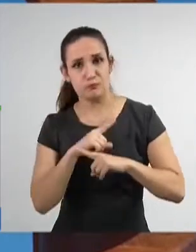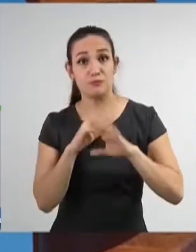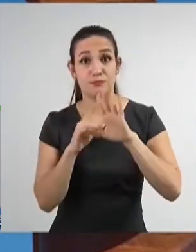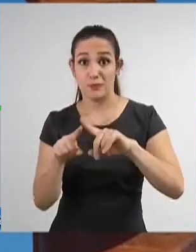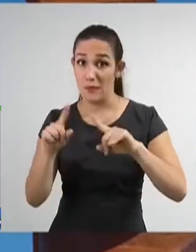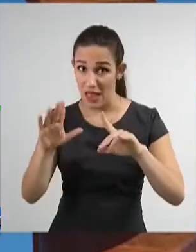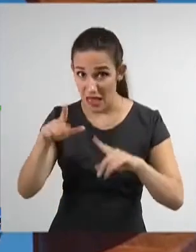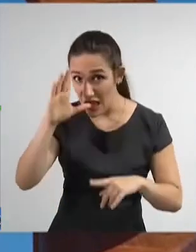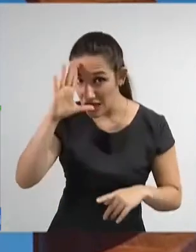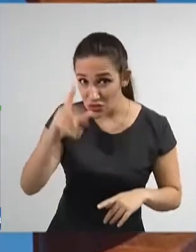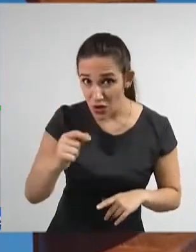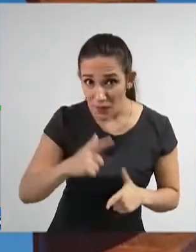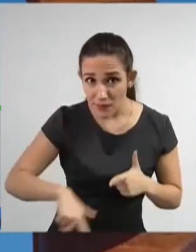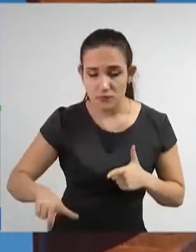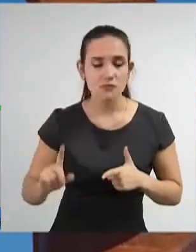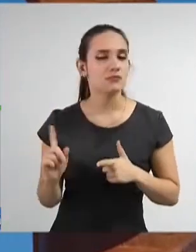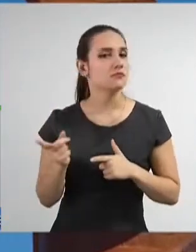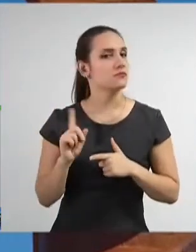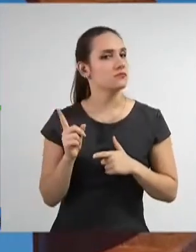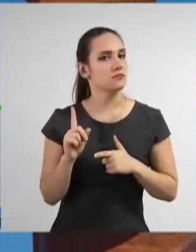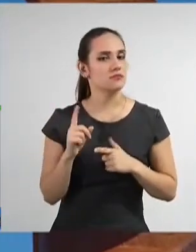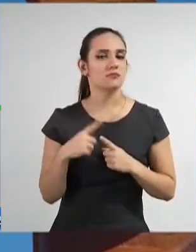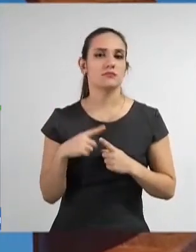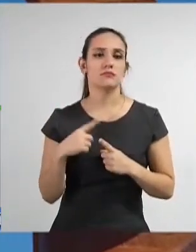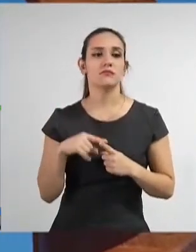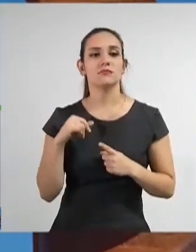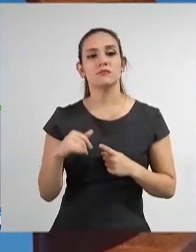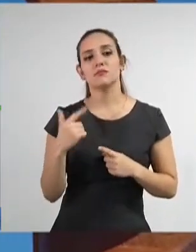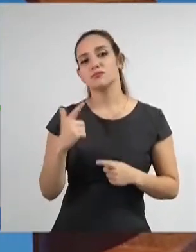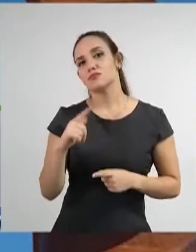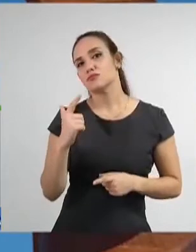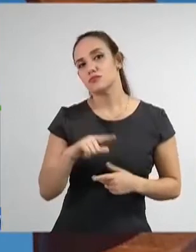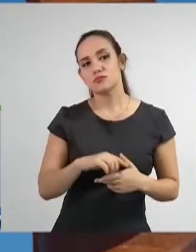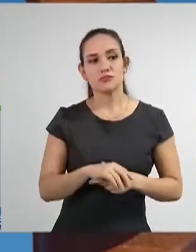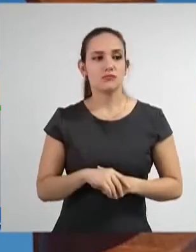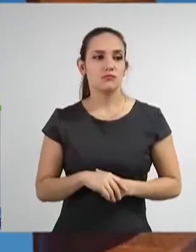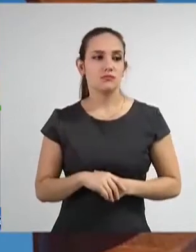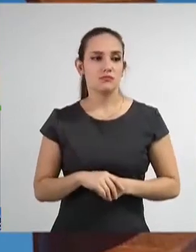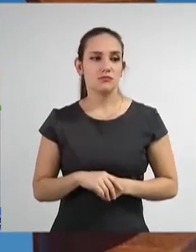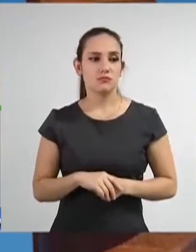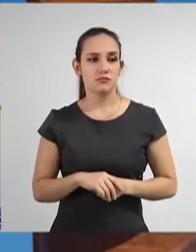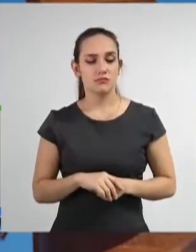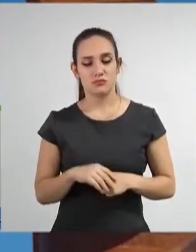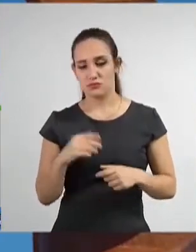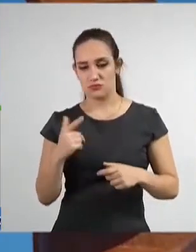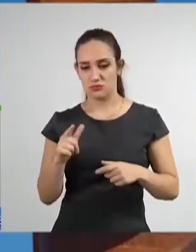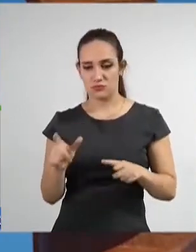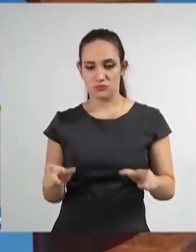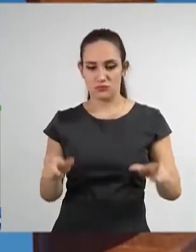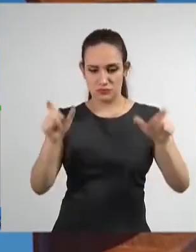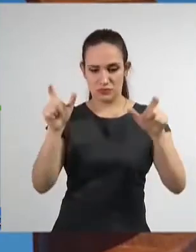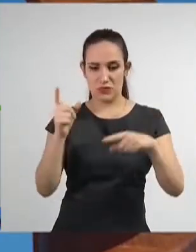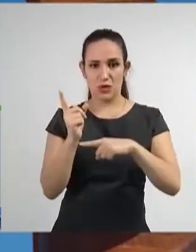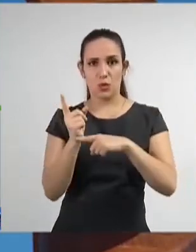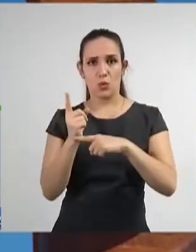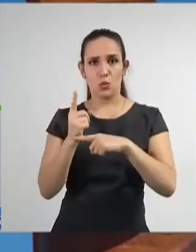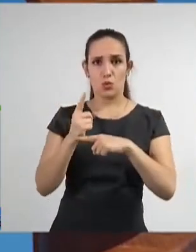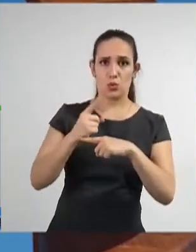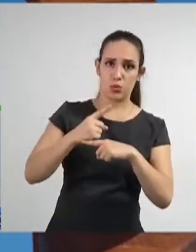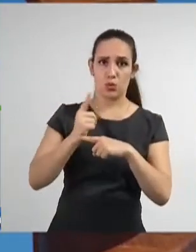solução do problema, porque onde não existe nenhum bloqueador de velocidade ou nenhum redutor de